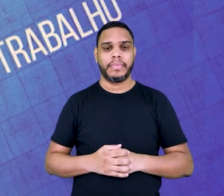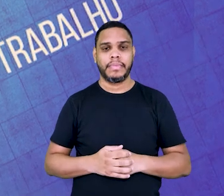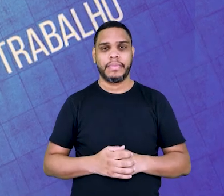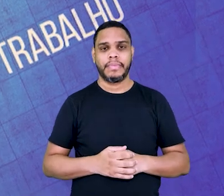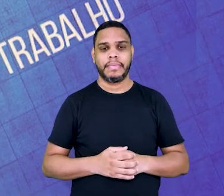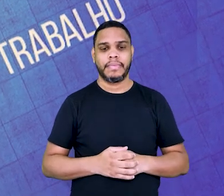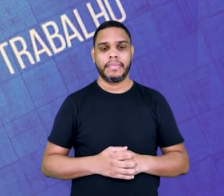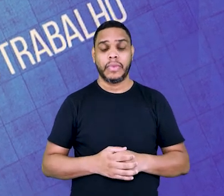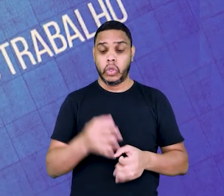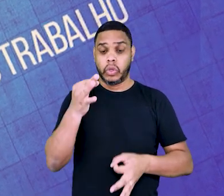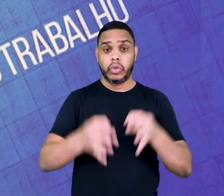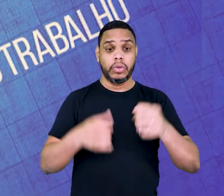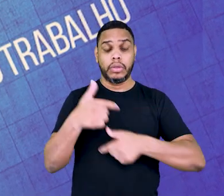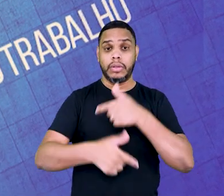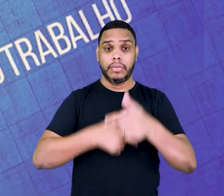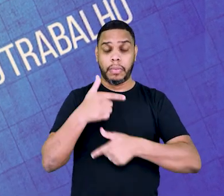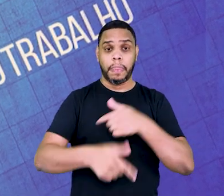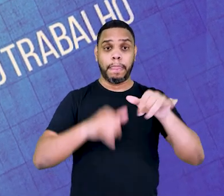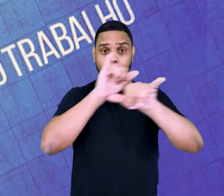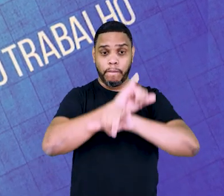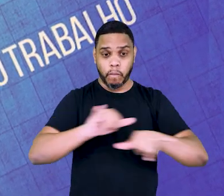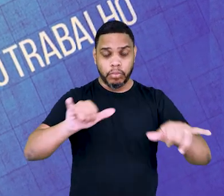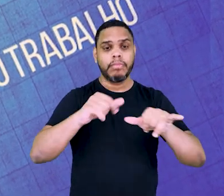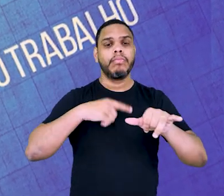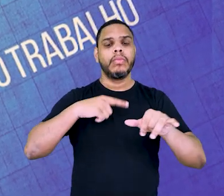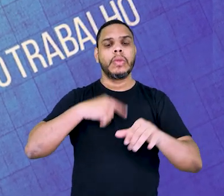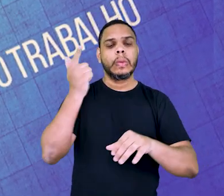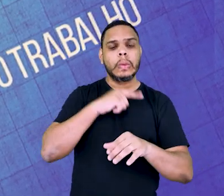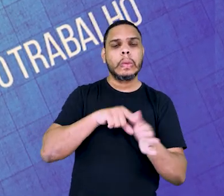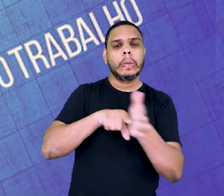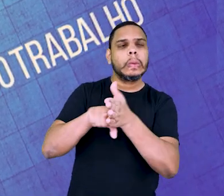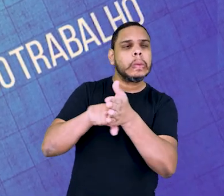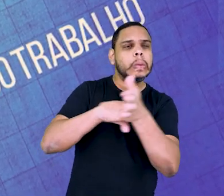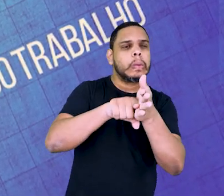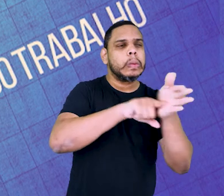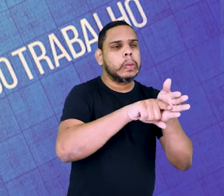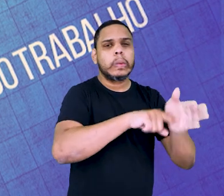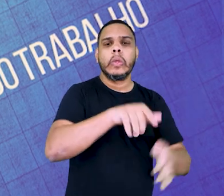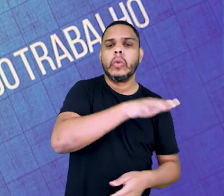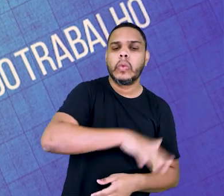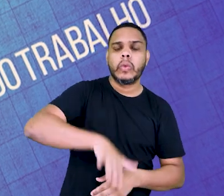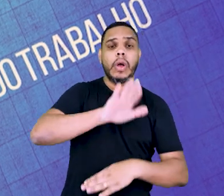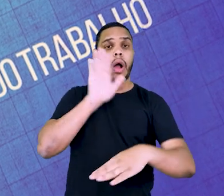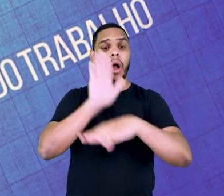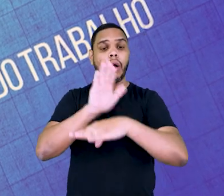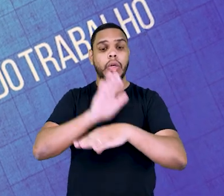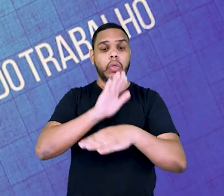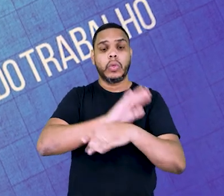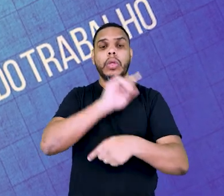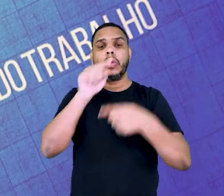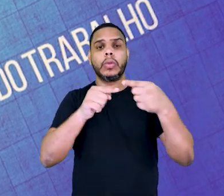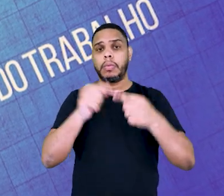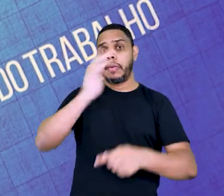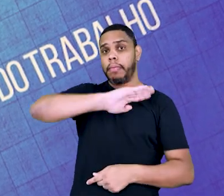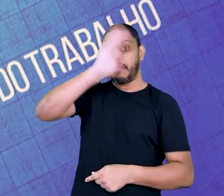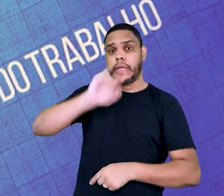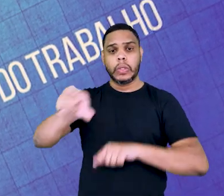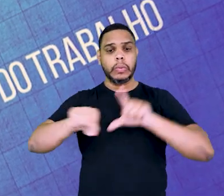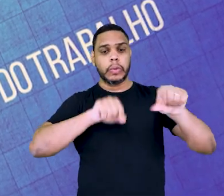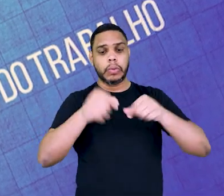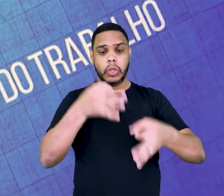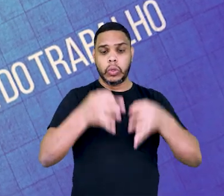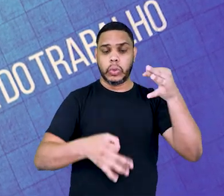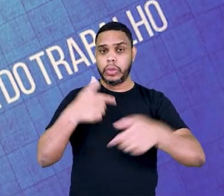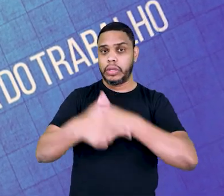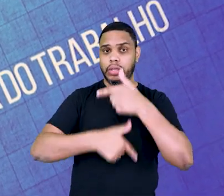A Justiça do Trabalho divulgou os resultados da consulta pública que vai auxiliar na definição das metas nacionais do Judiciário